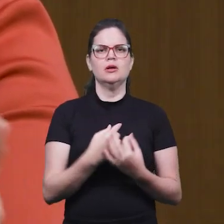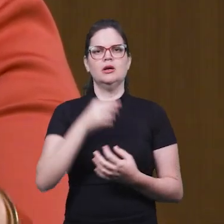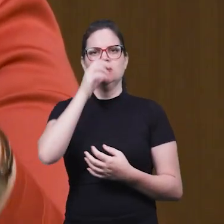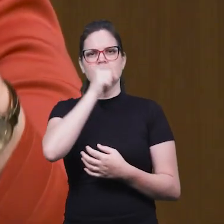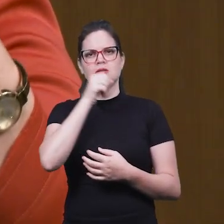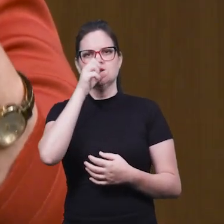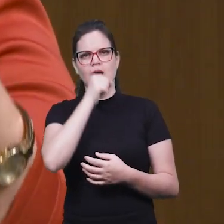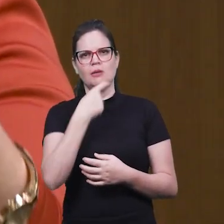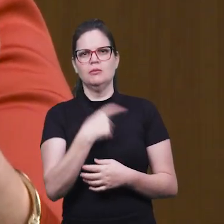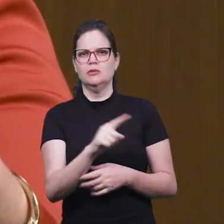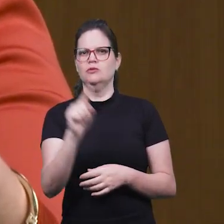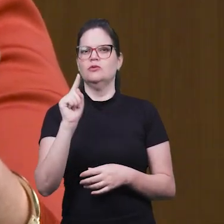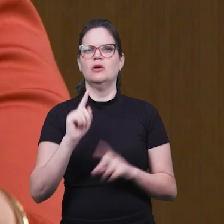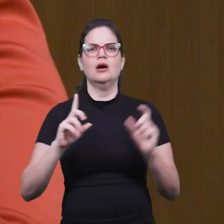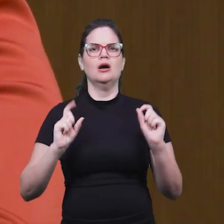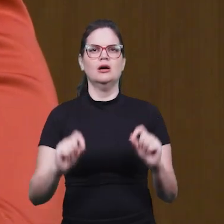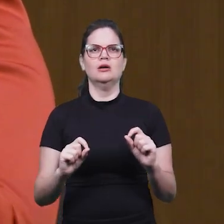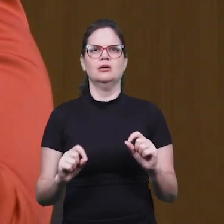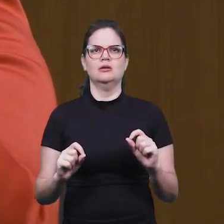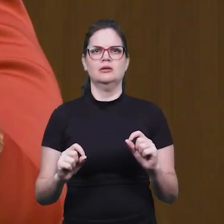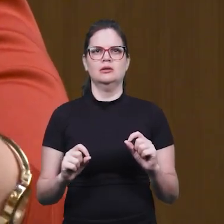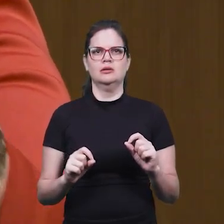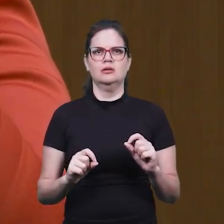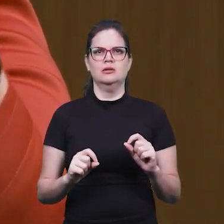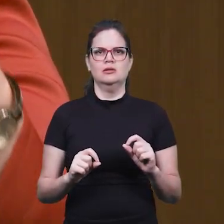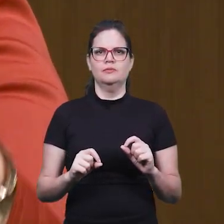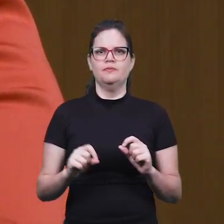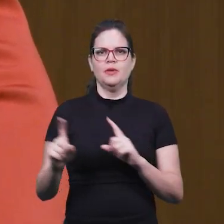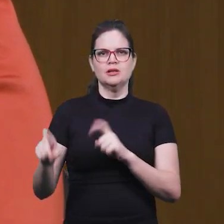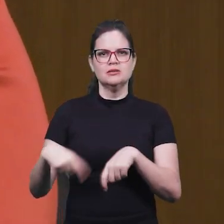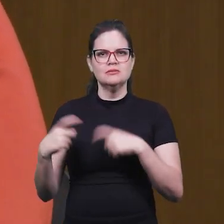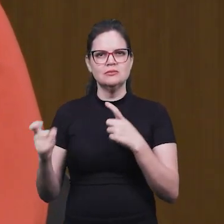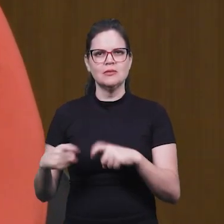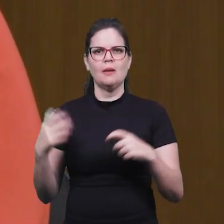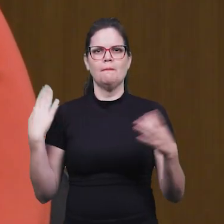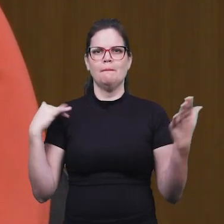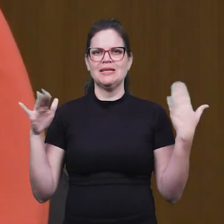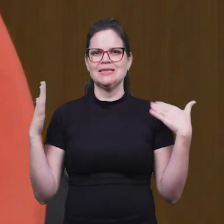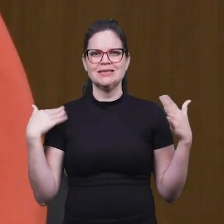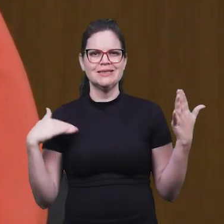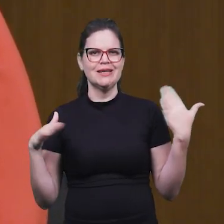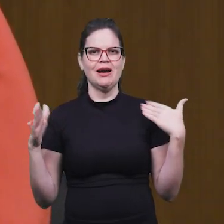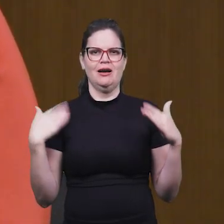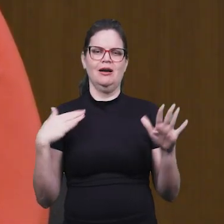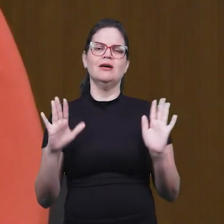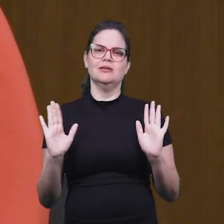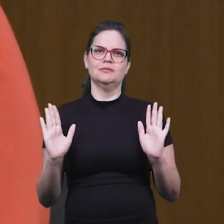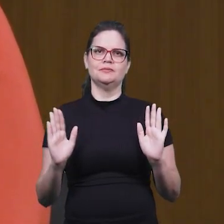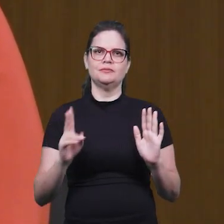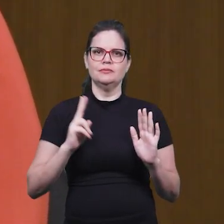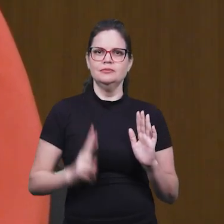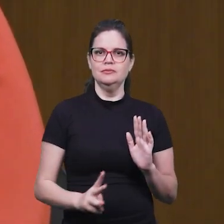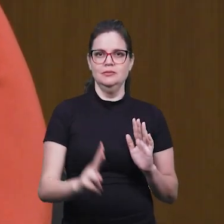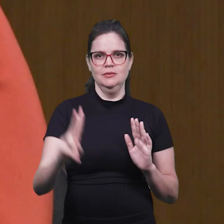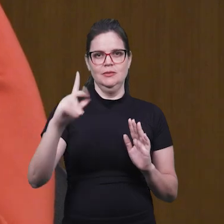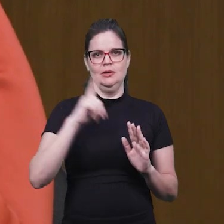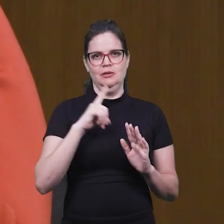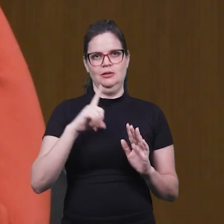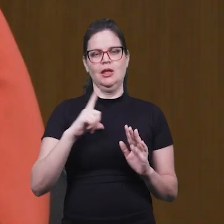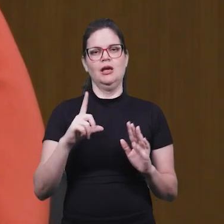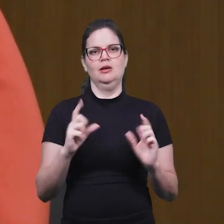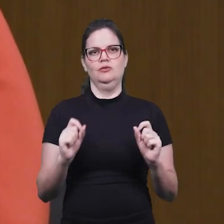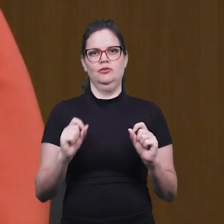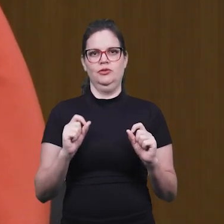ir para o sítio, passear, colher as coisas. Então, sempre tivemos essa interação e